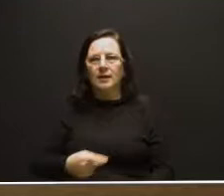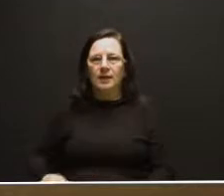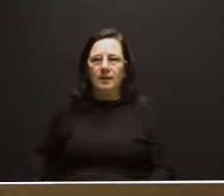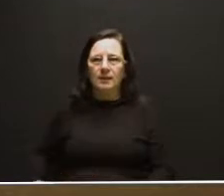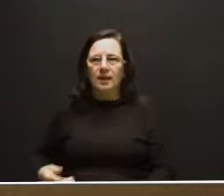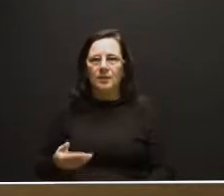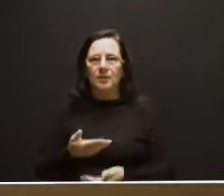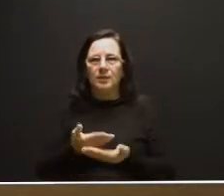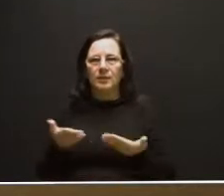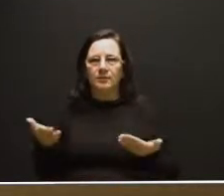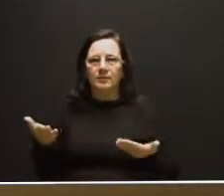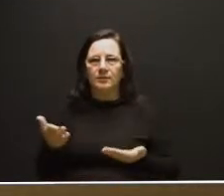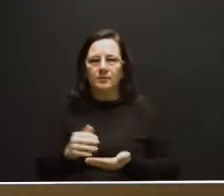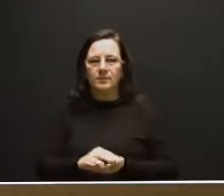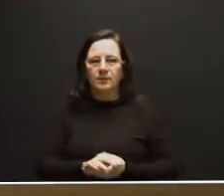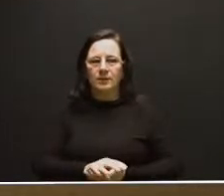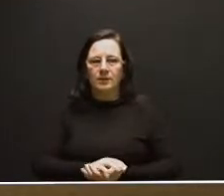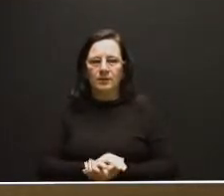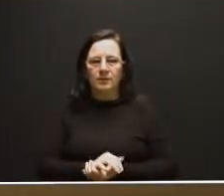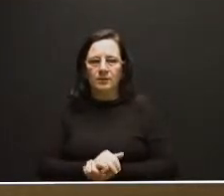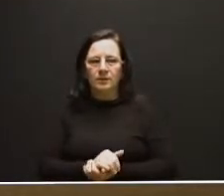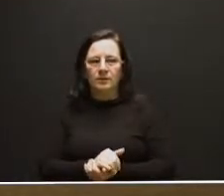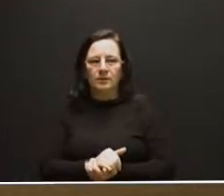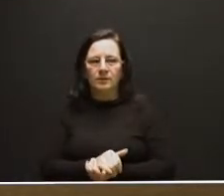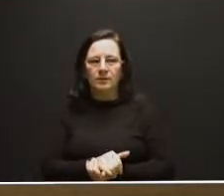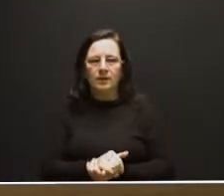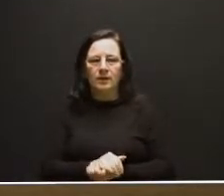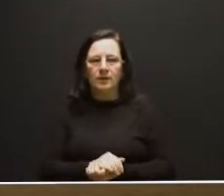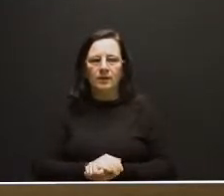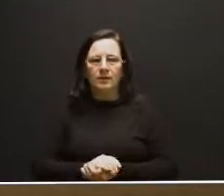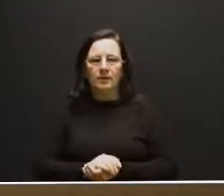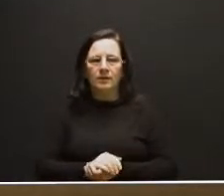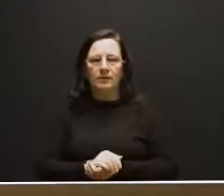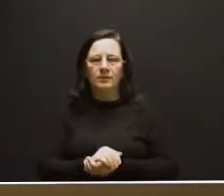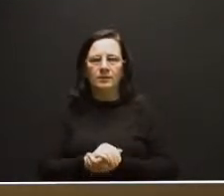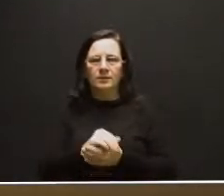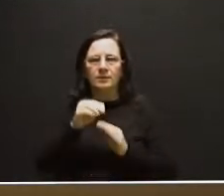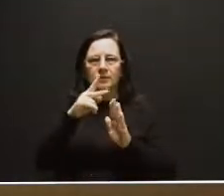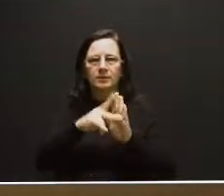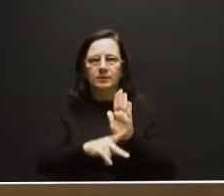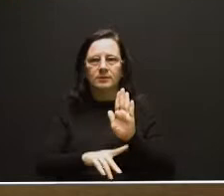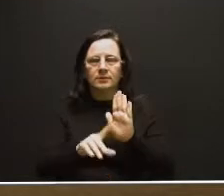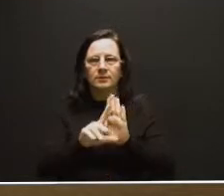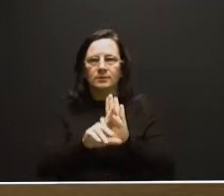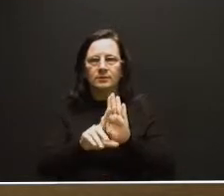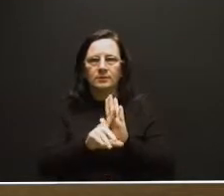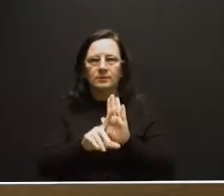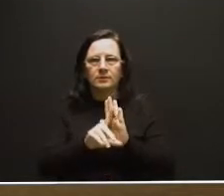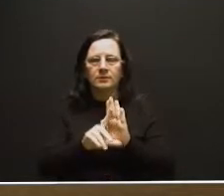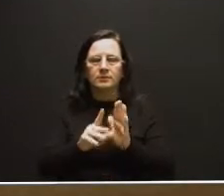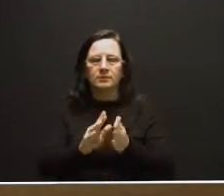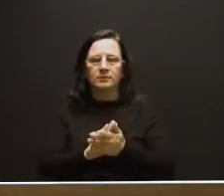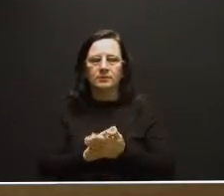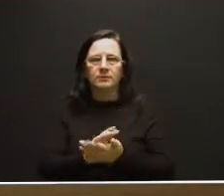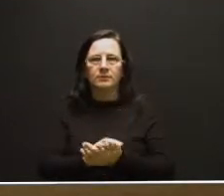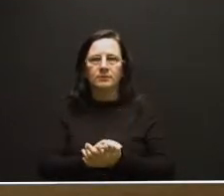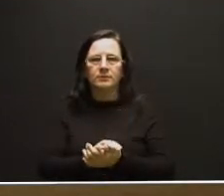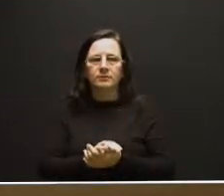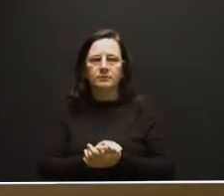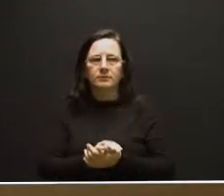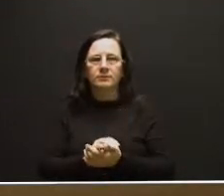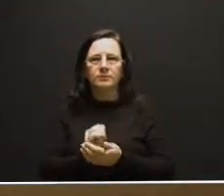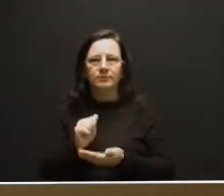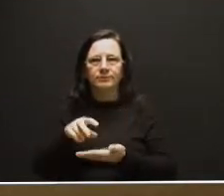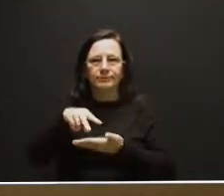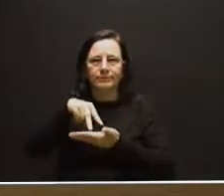do rafael a sua propositura do projeto de lei mas não poderia também presidente de vir aqui esta